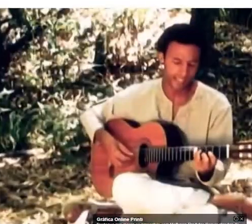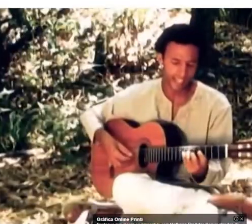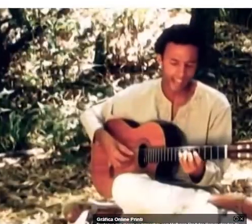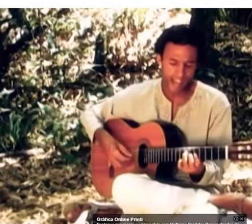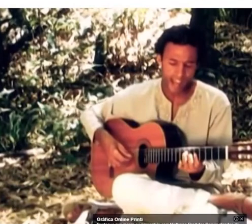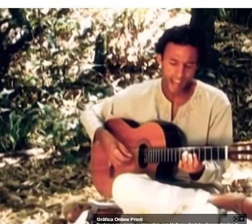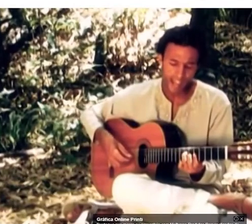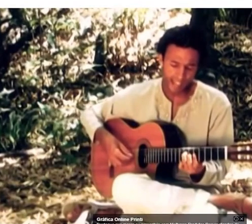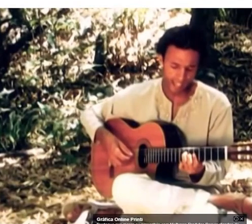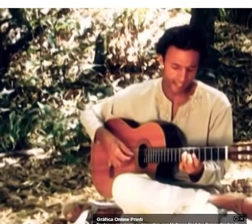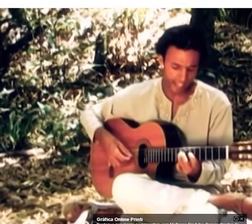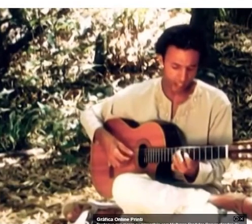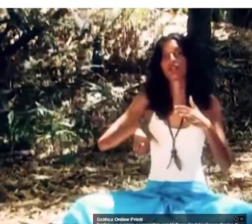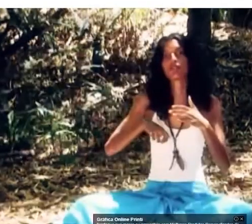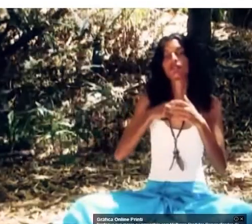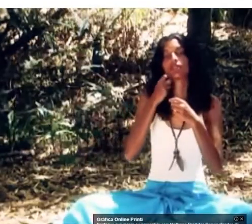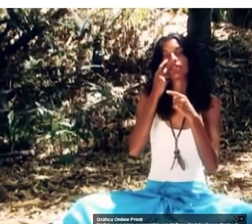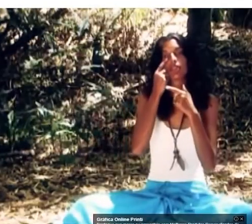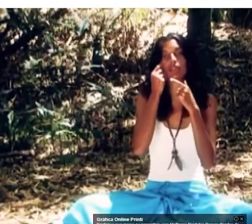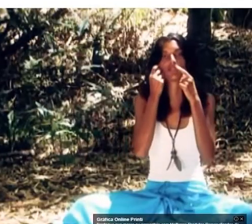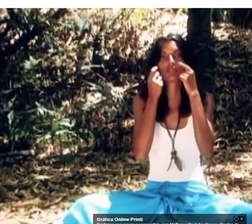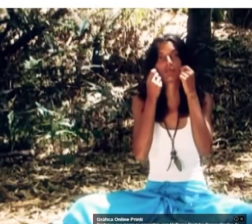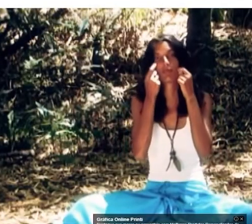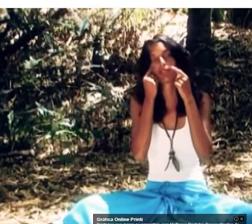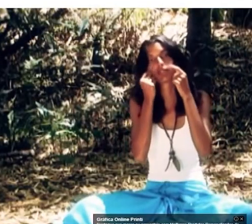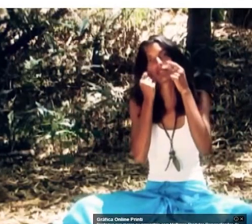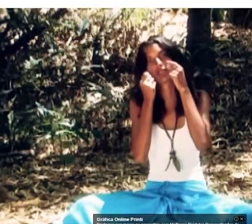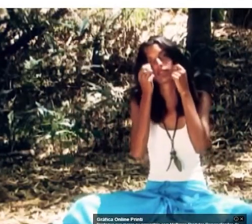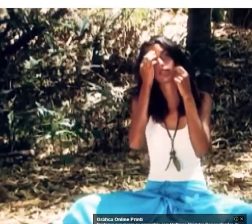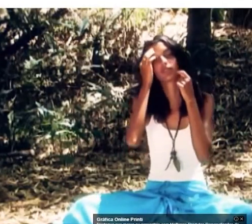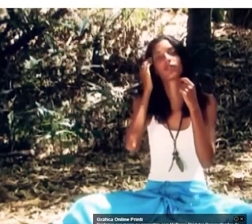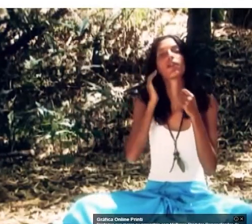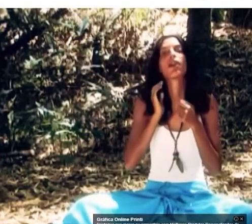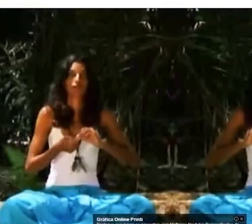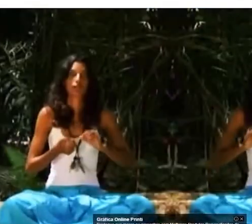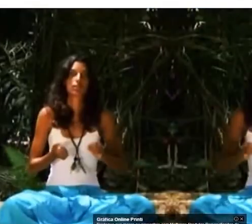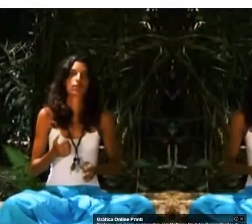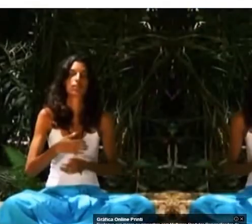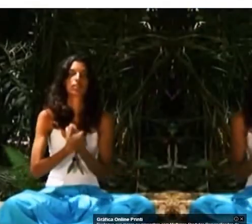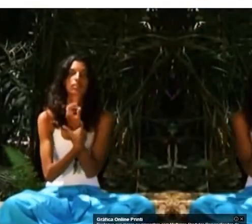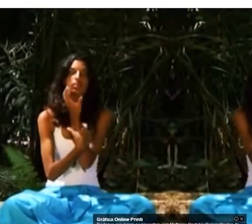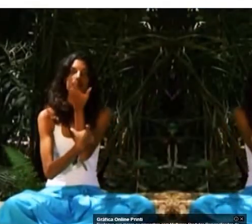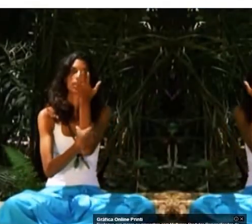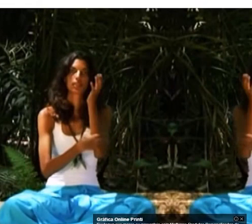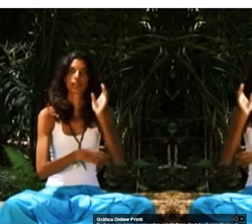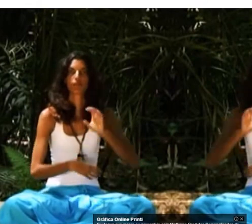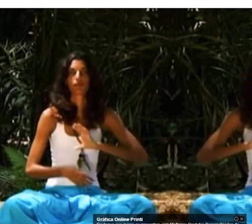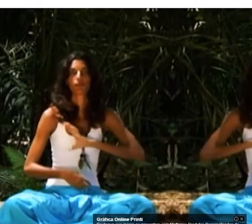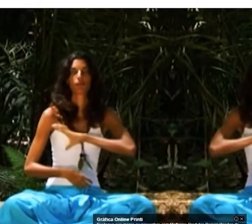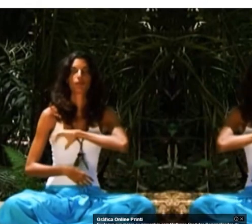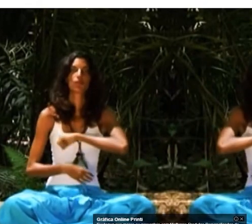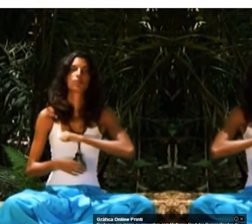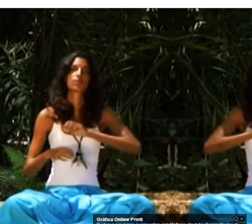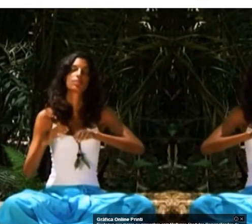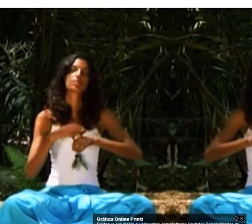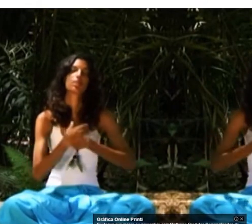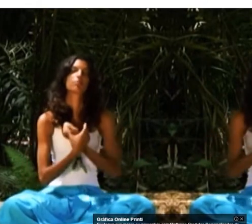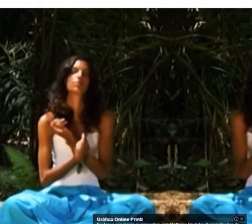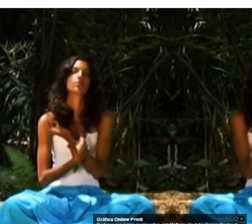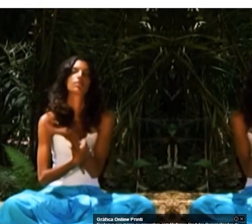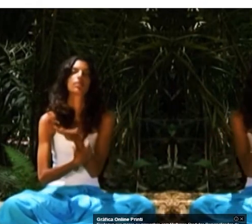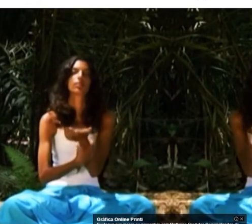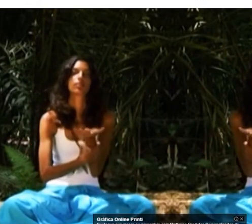E faz secar cada gotinha de pranto Faz florescer o amor,